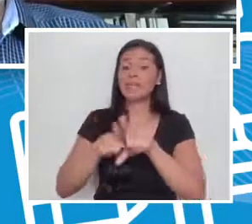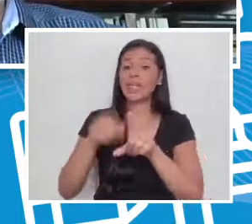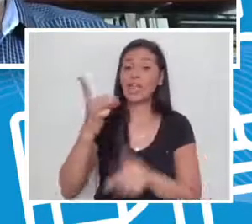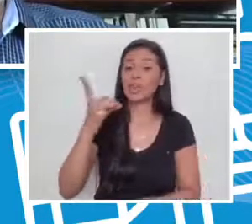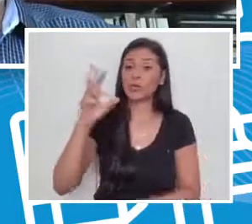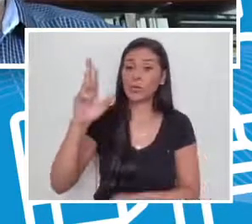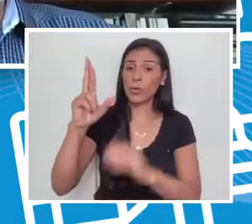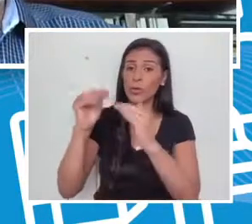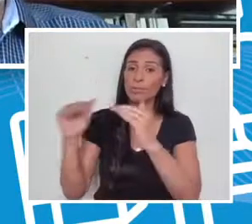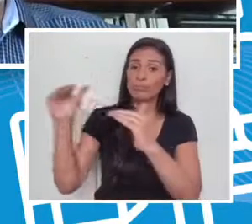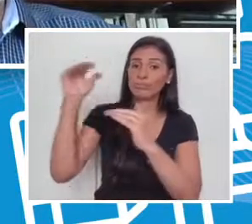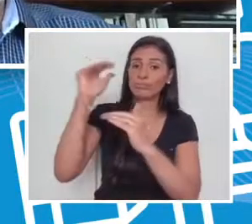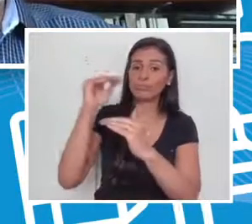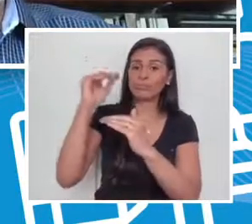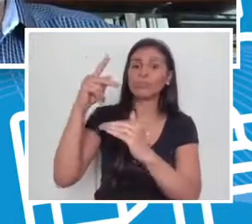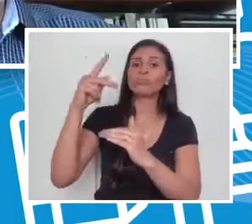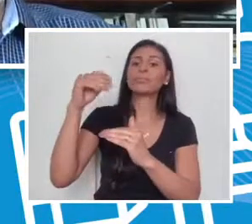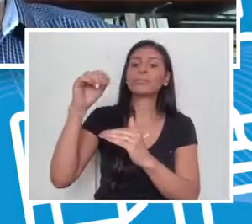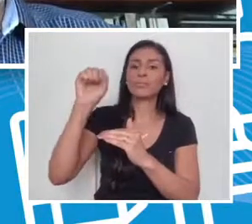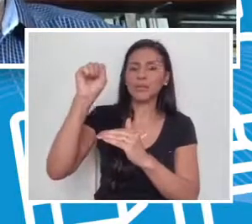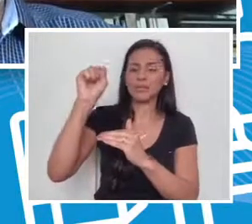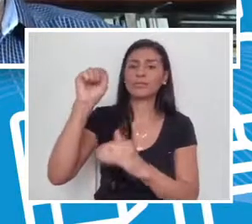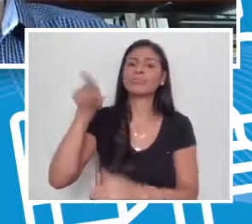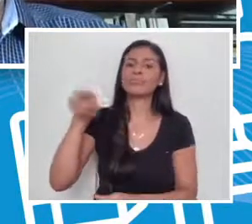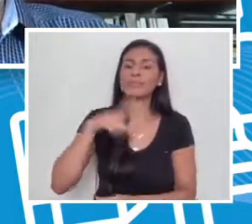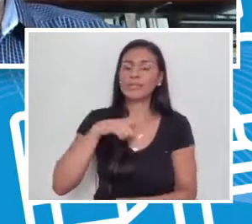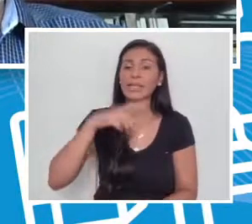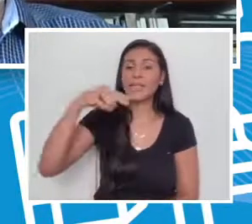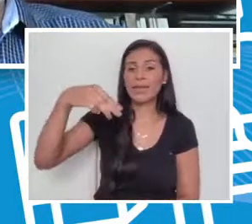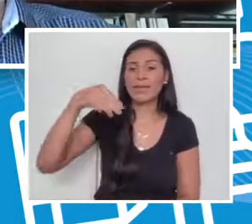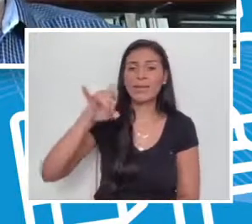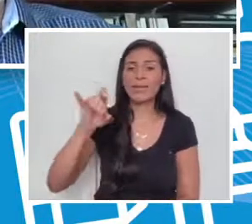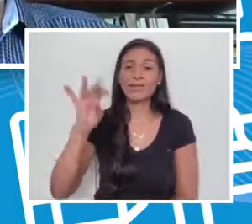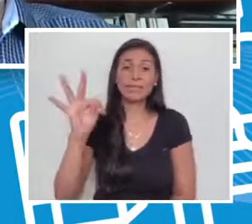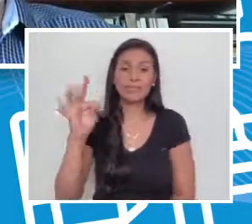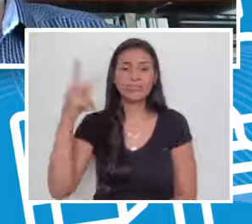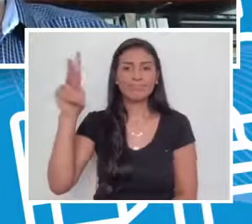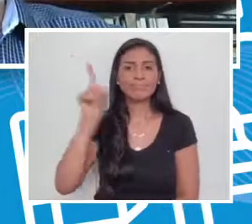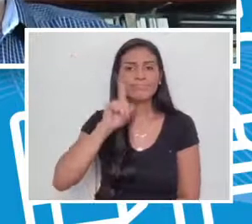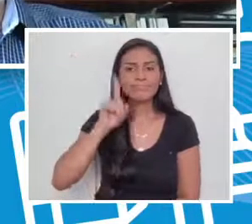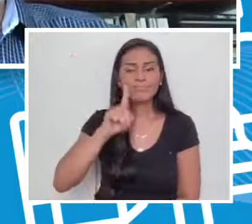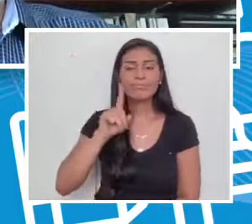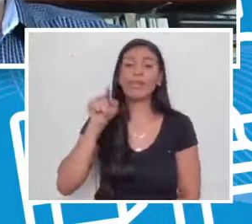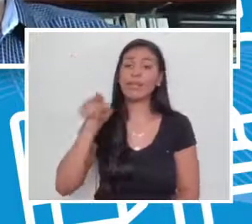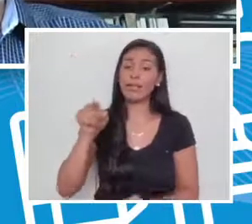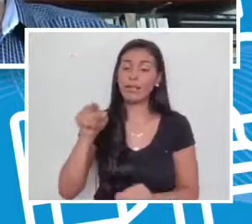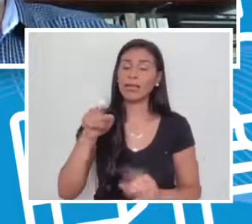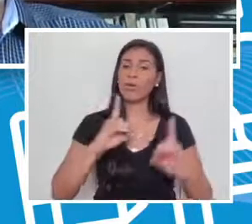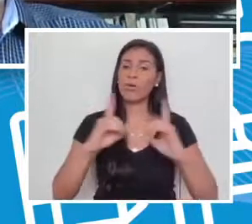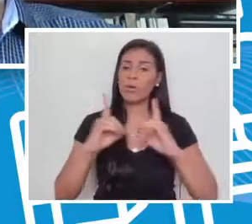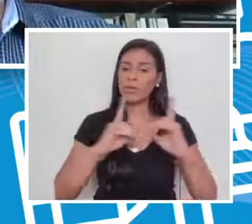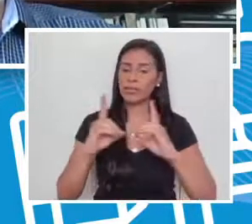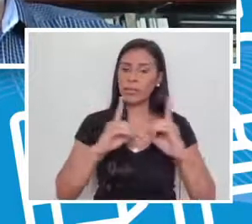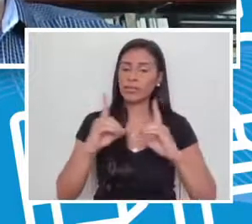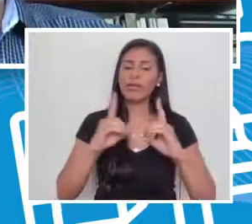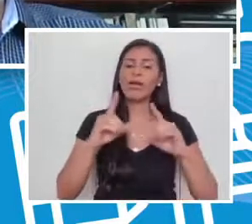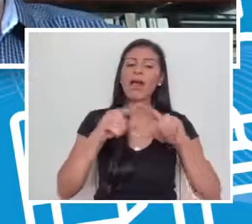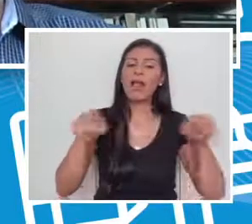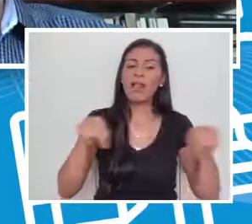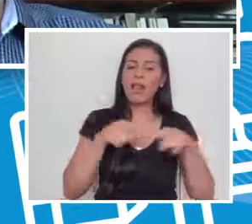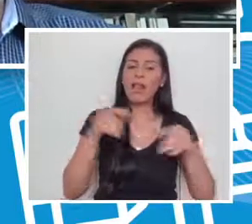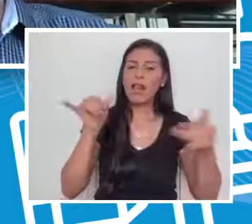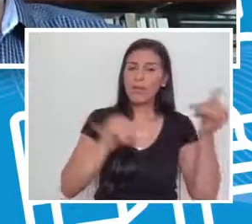em neurociência pelo MIT, nos Estados Unidos. Ele coordena o laboratório de neuroplasticidade